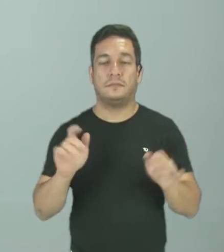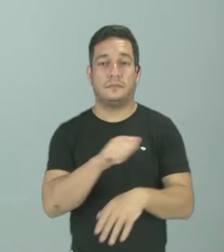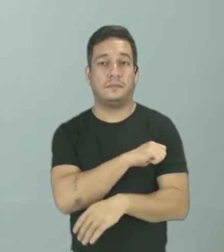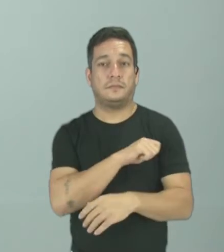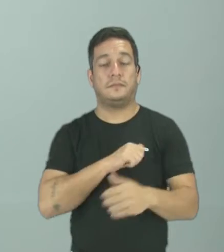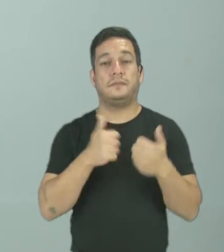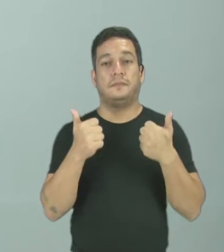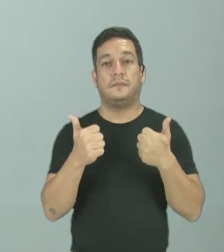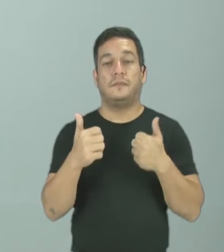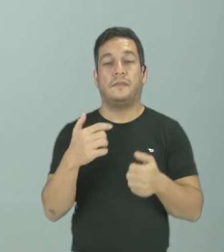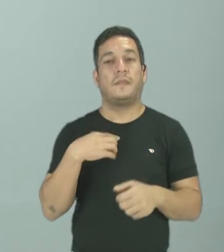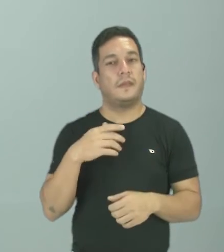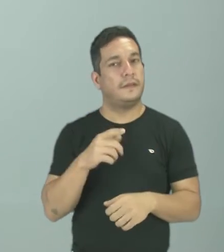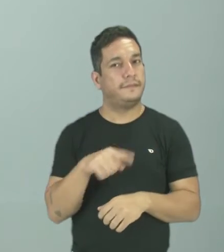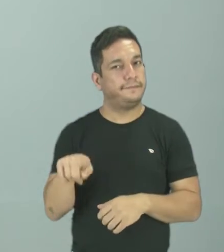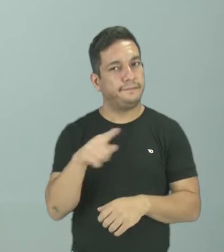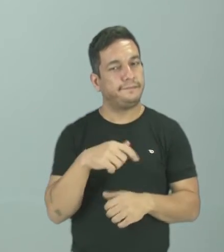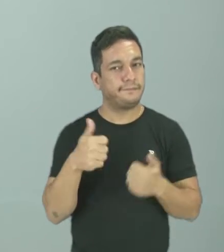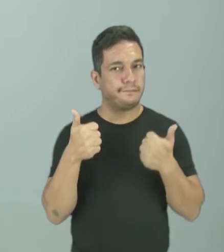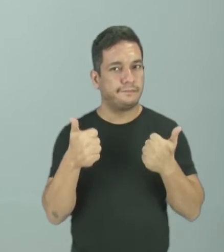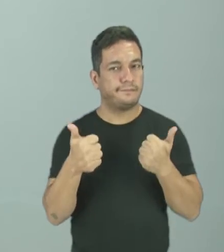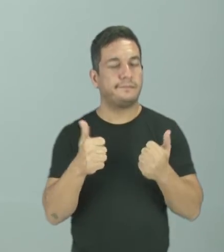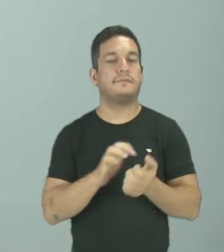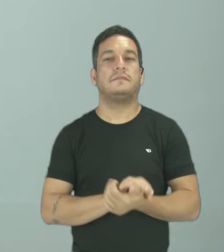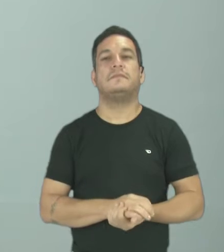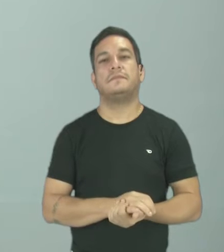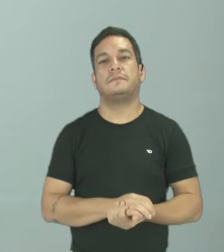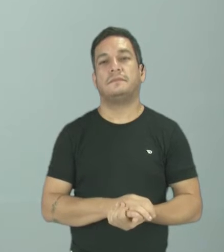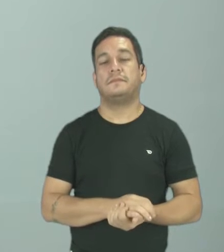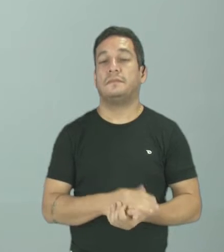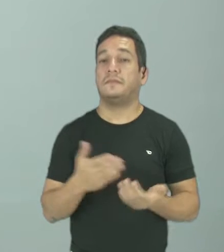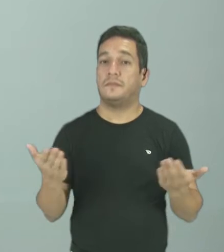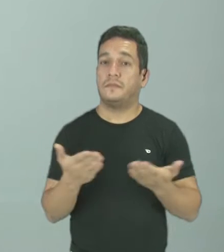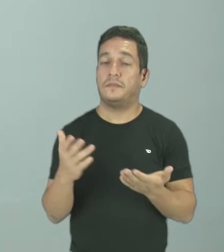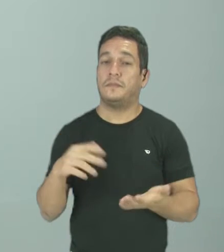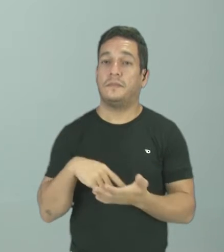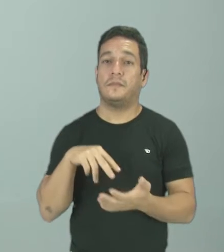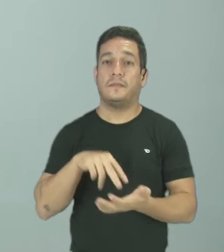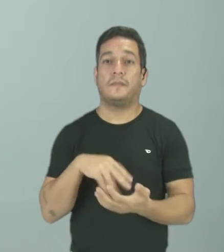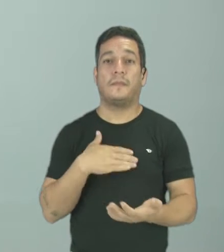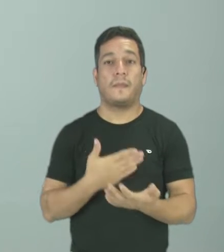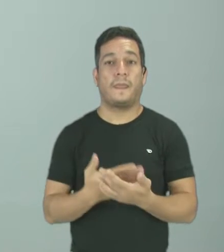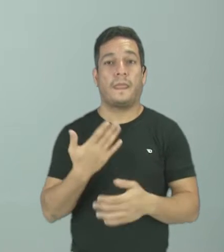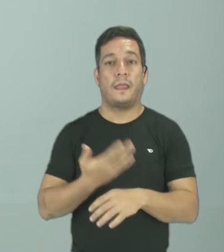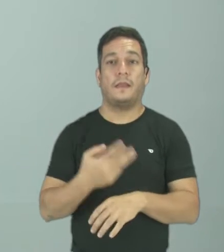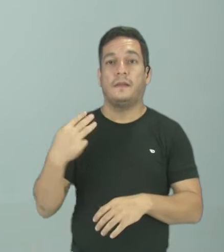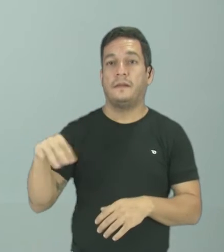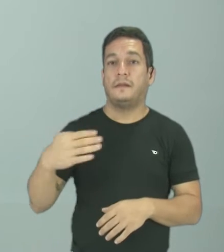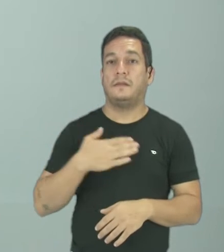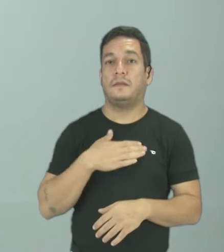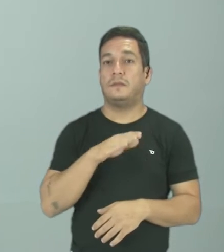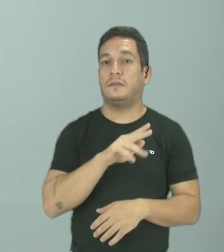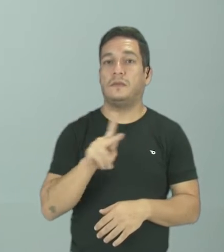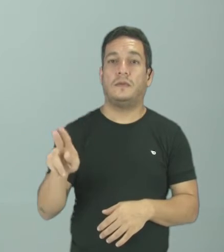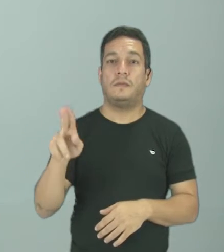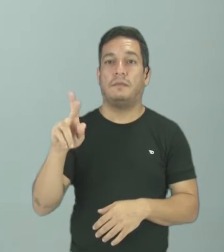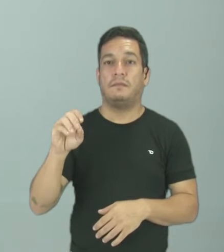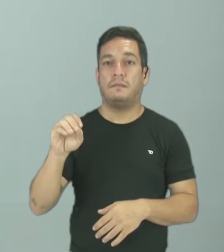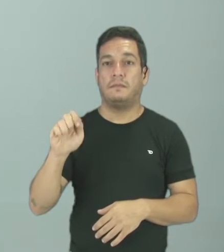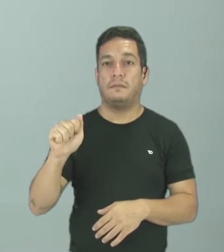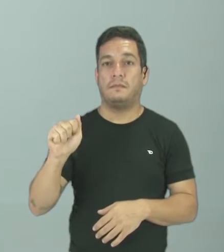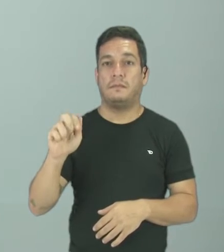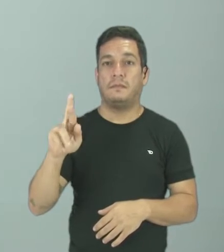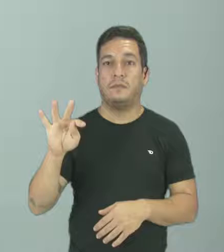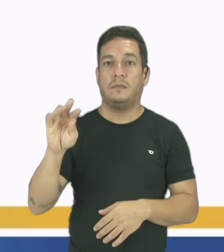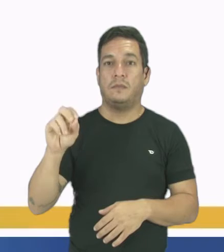Fala pessoal, tudo bem? Eu espero que esteja tudo bem com vocês. Nós vamos a mais uma aula de matemática. Meu nome é professor Bartô e a aula